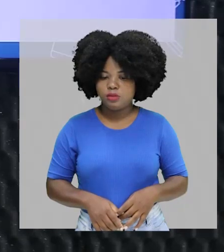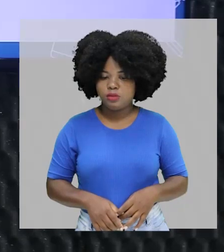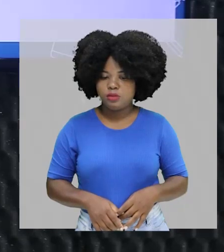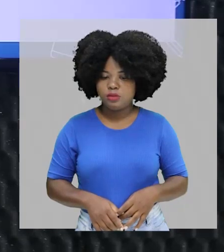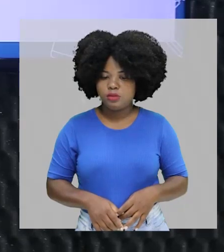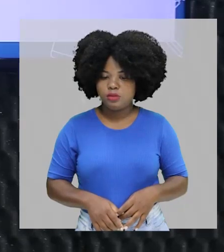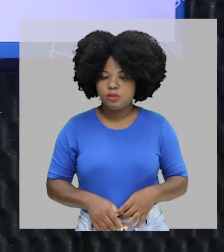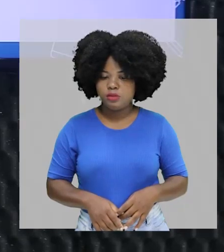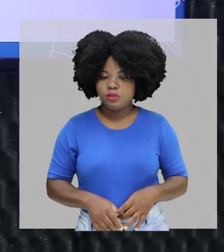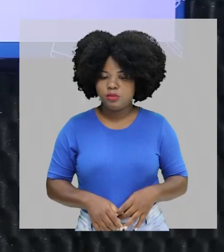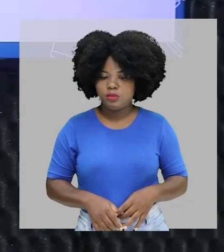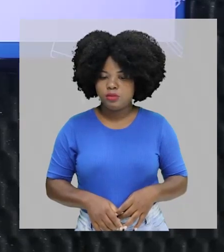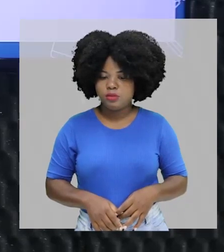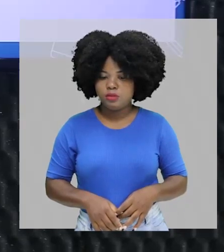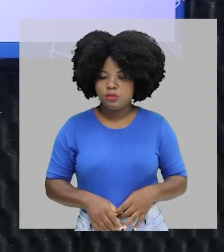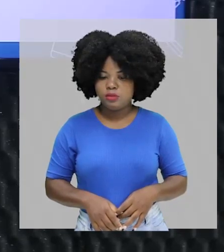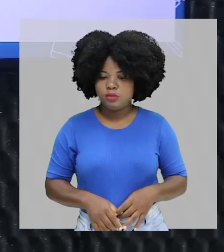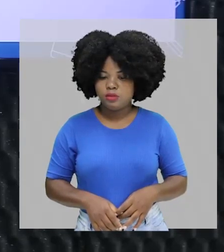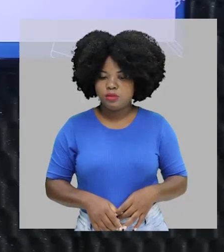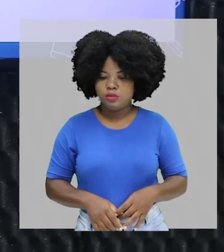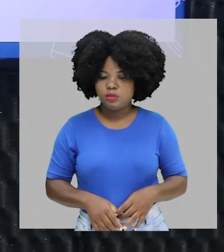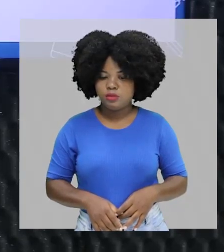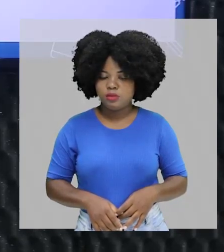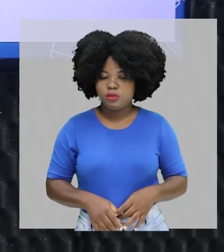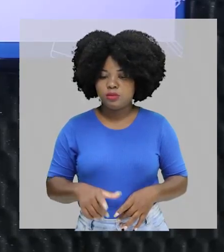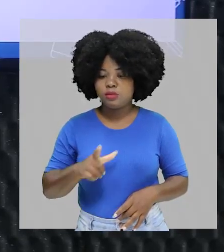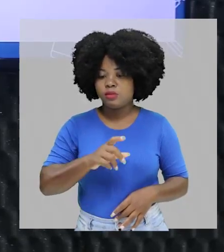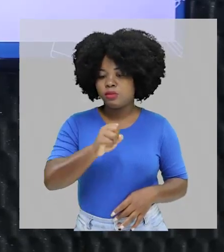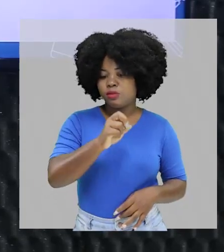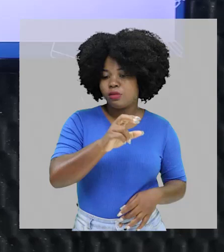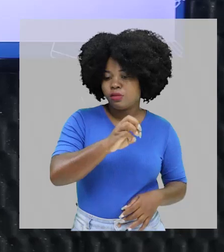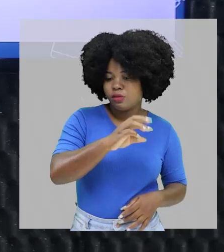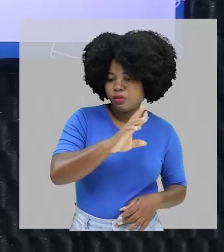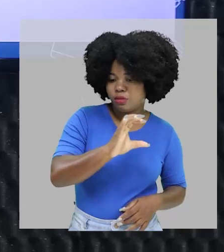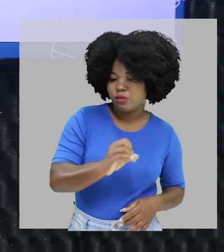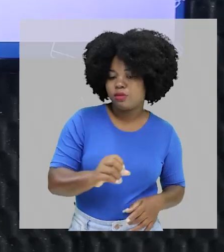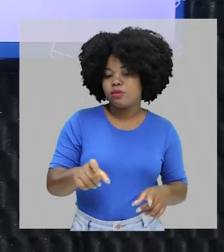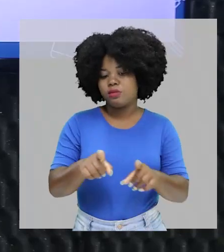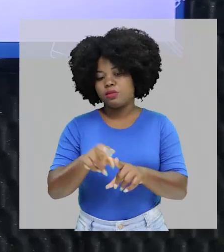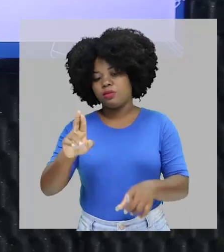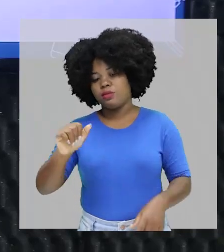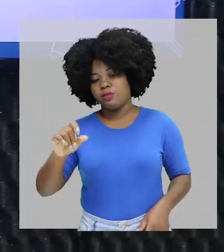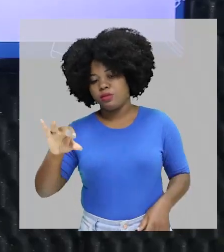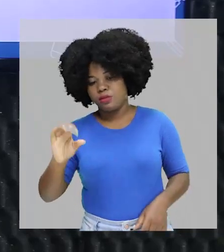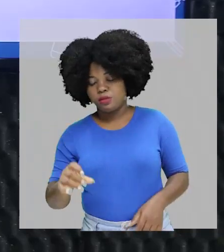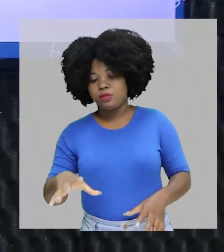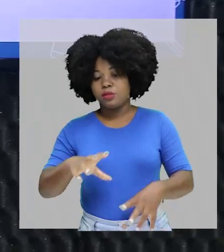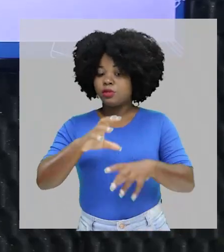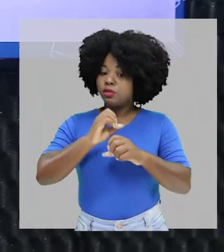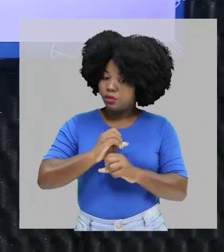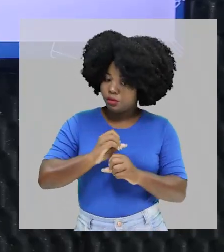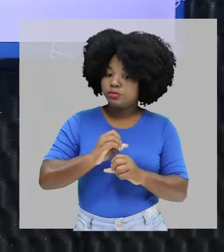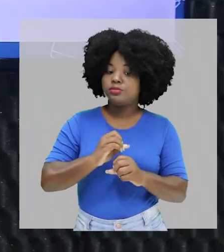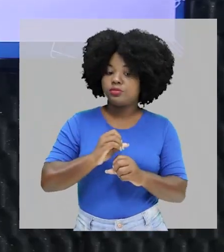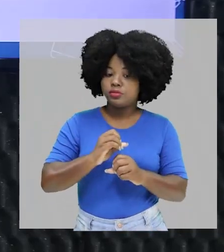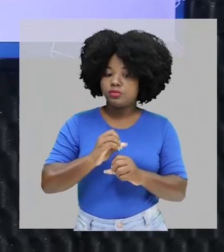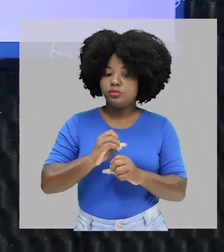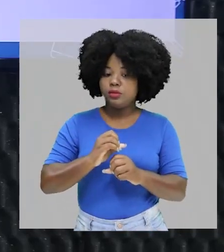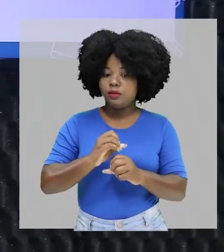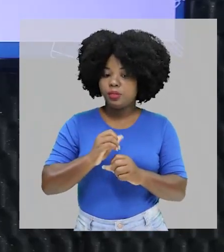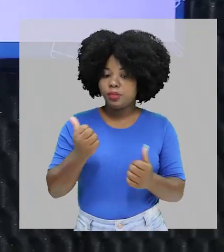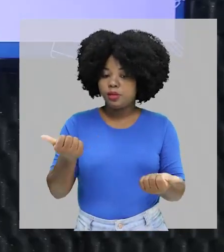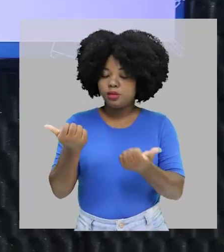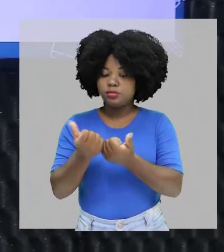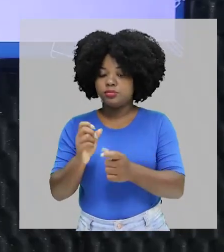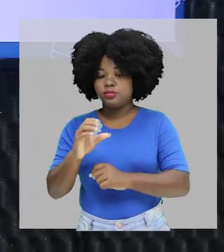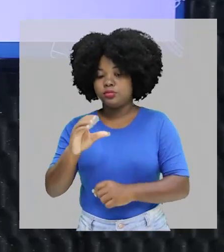tumores ósseos, ok? Porque tanto o samário quanto o rádio, eles são absorvidos no lugar do cálcio. E o